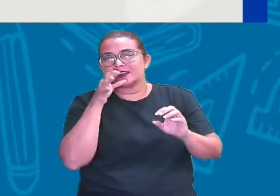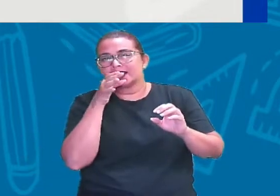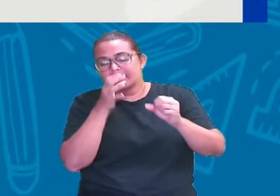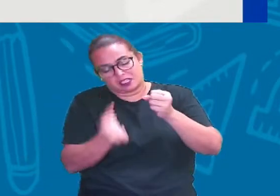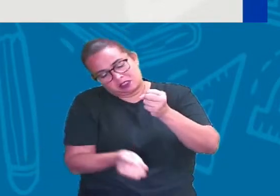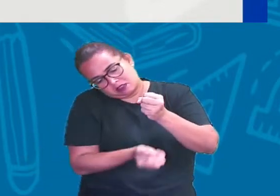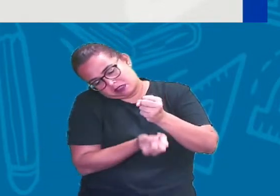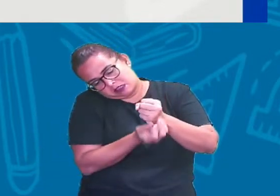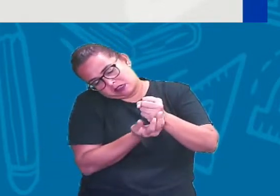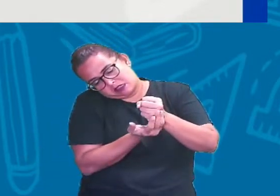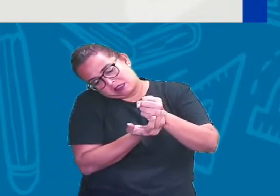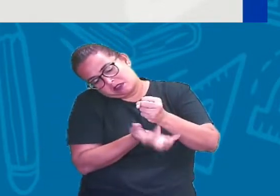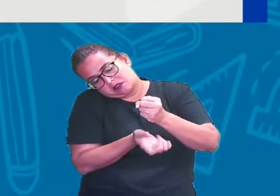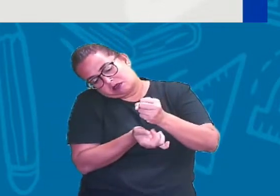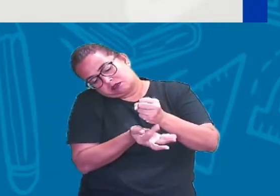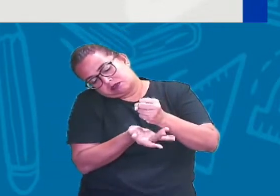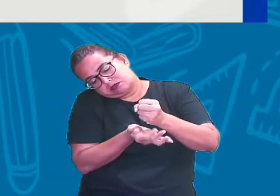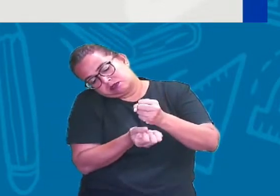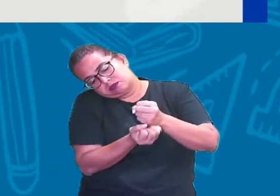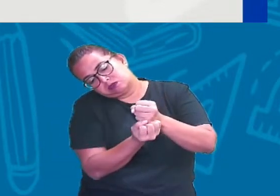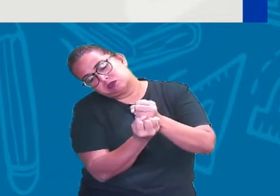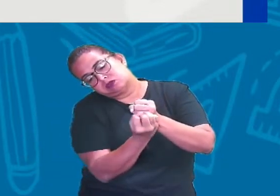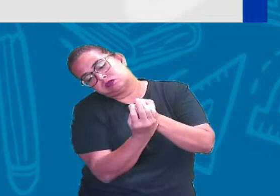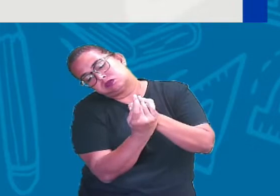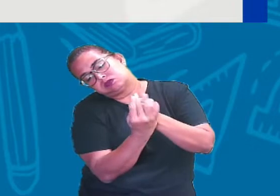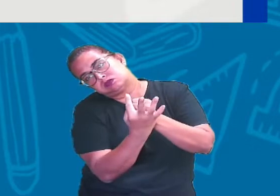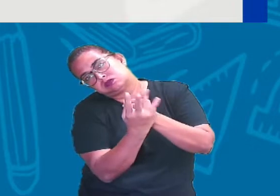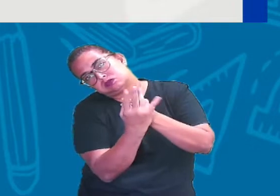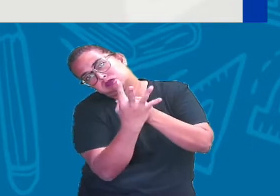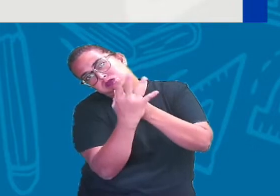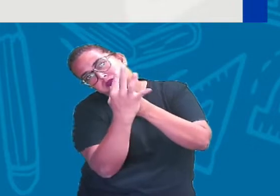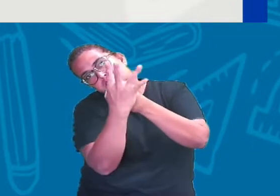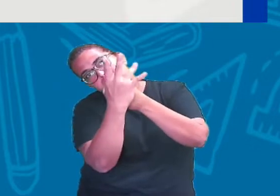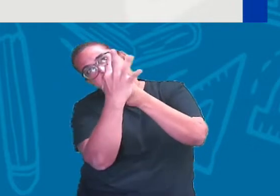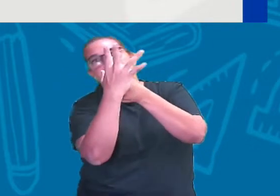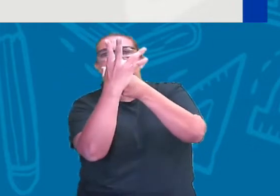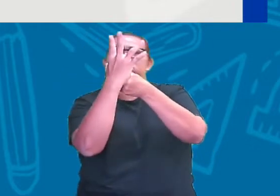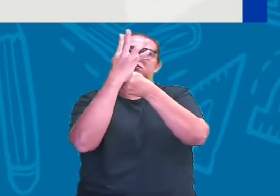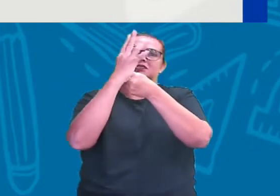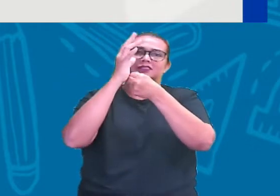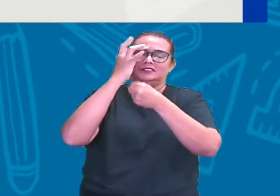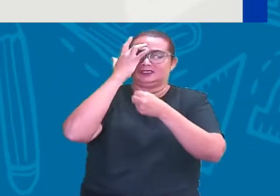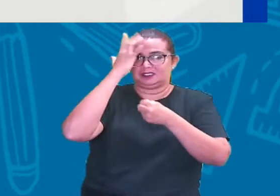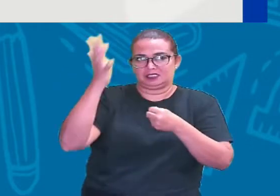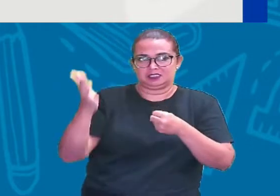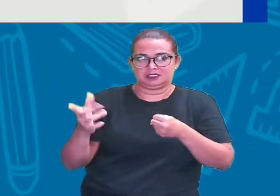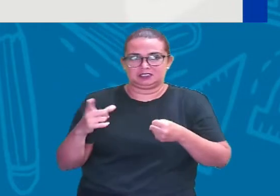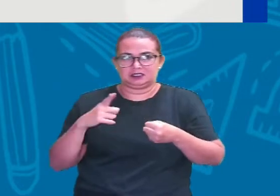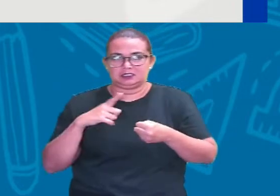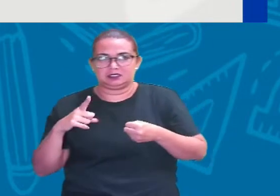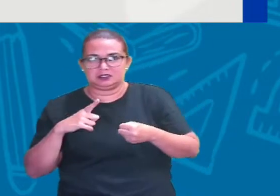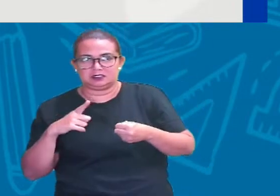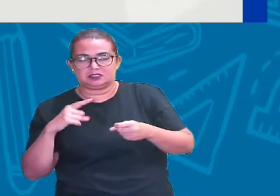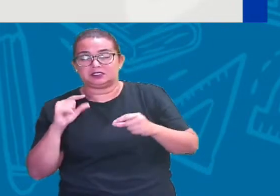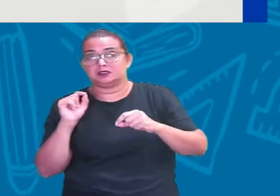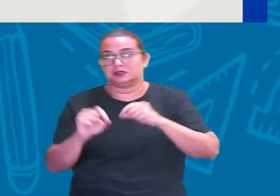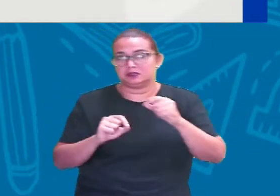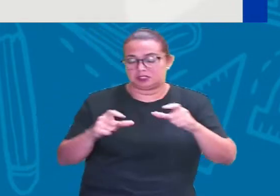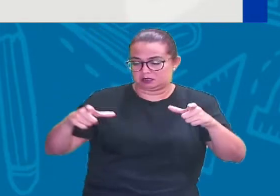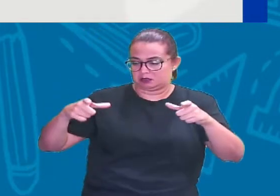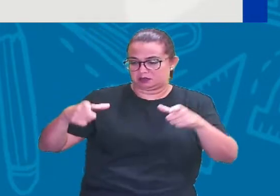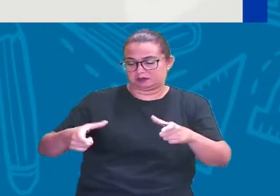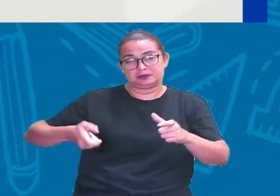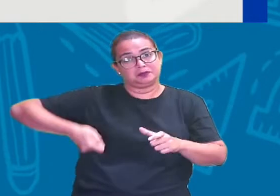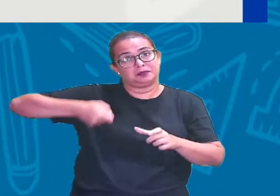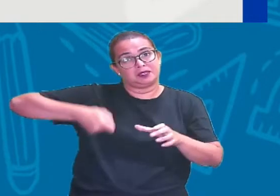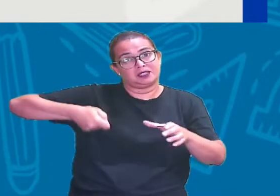ao longo da sua extensão. Não é à toa que as panelas em si, na grande maioria, é feita de metal, né? O